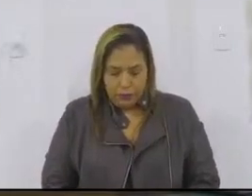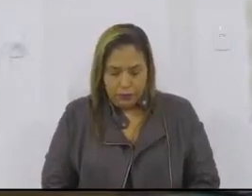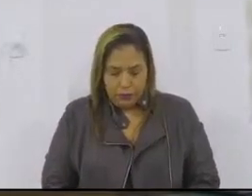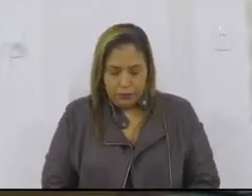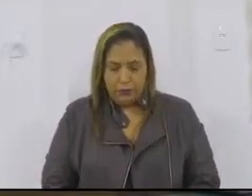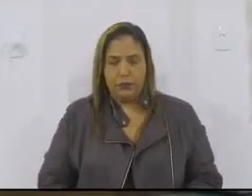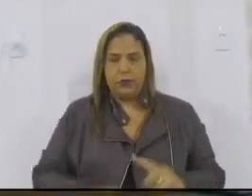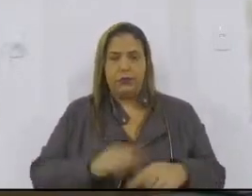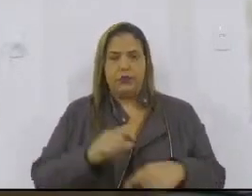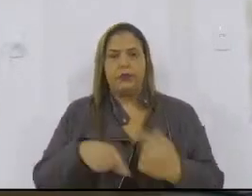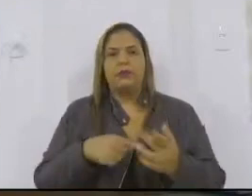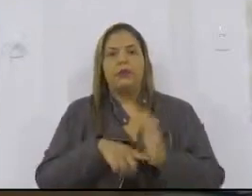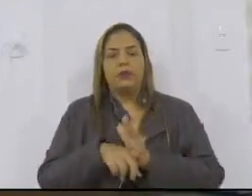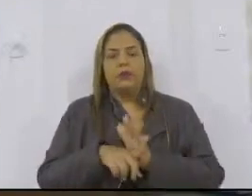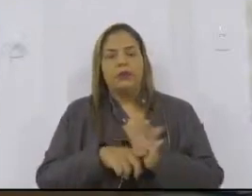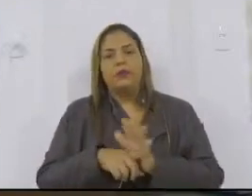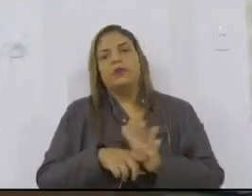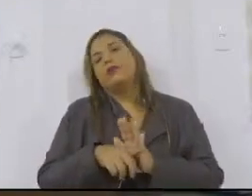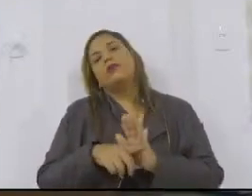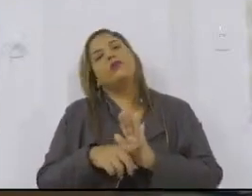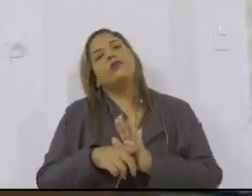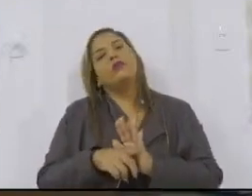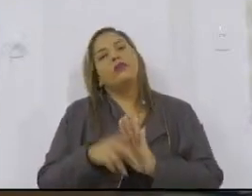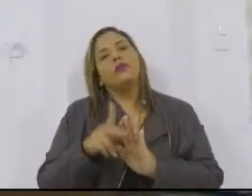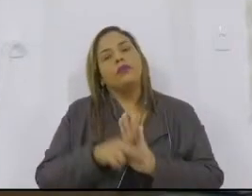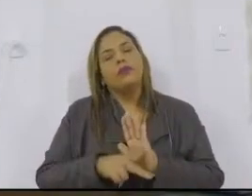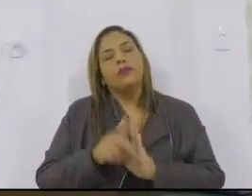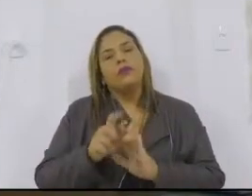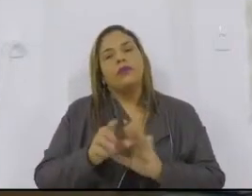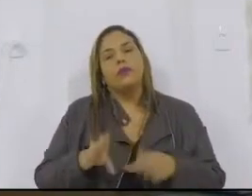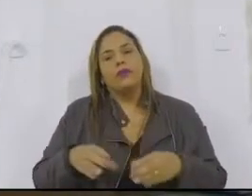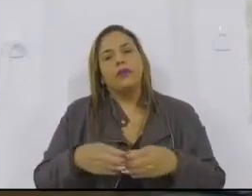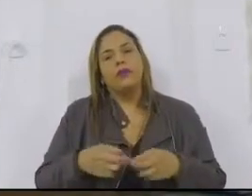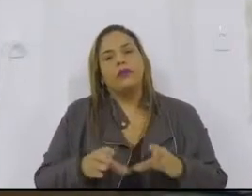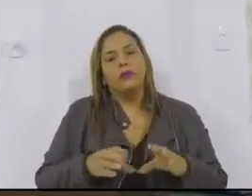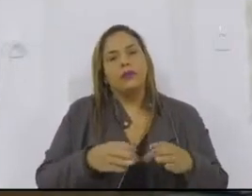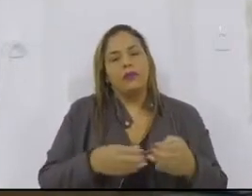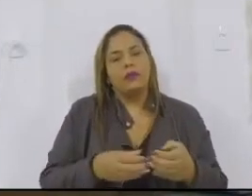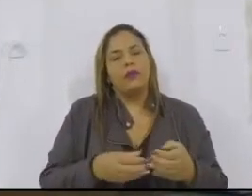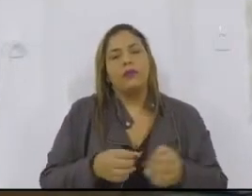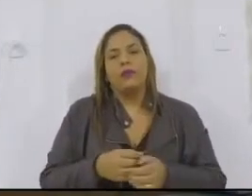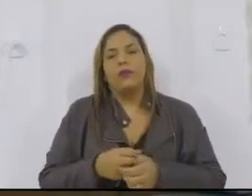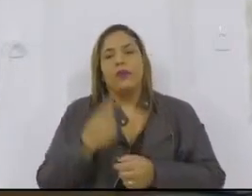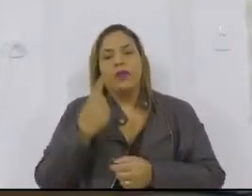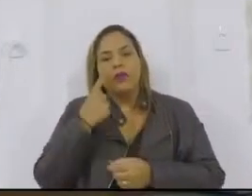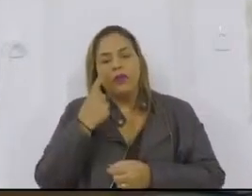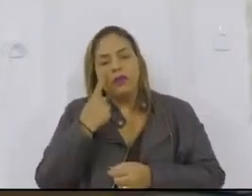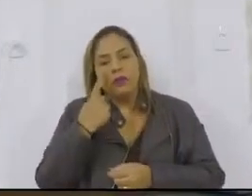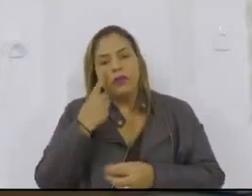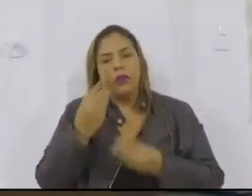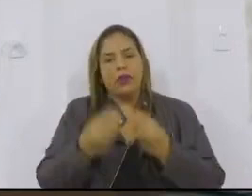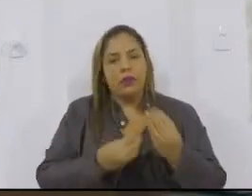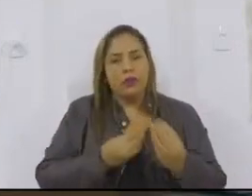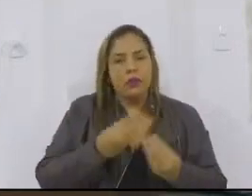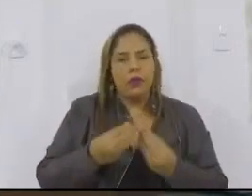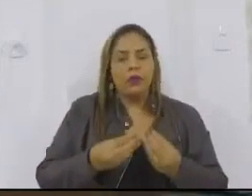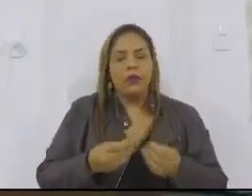Após a análise do referido projeto de lei, estas comissões conjuntamente reunidas e levando em consideração que o referido projeto se enquadra dentro dos ditames legais